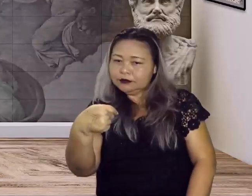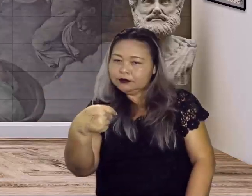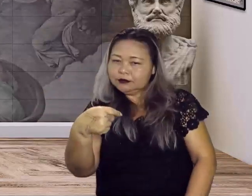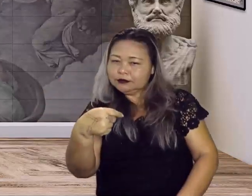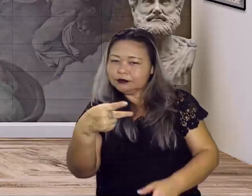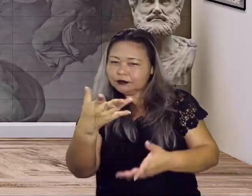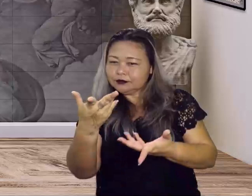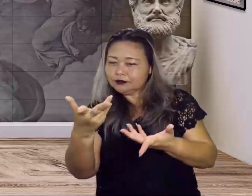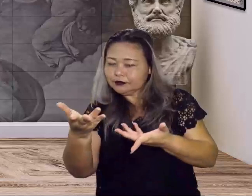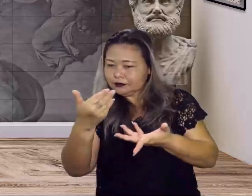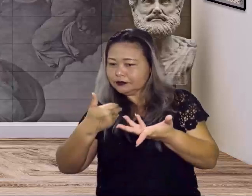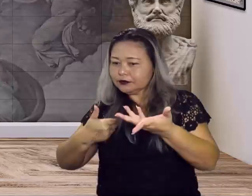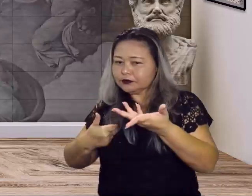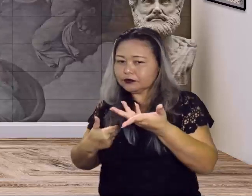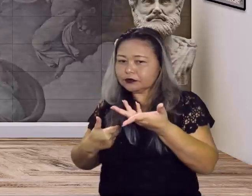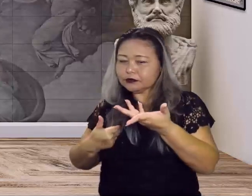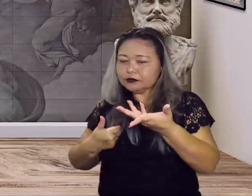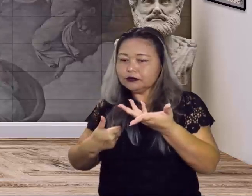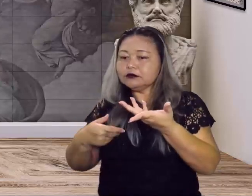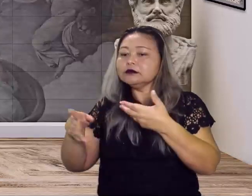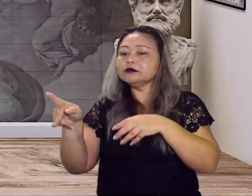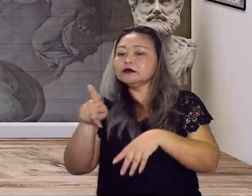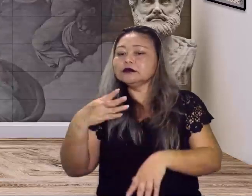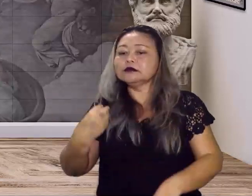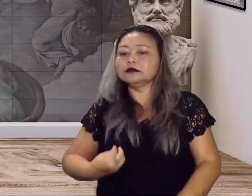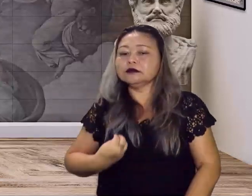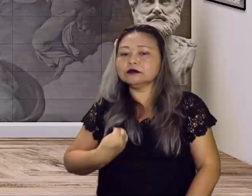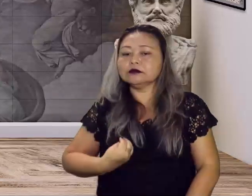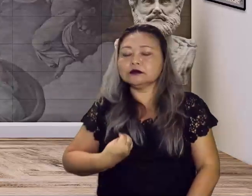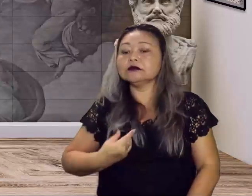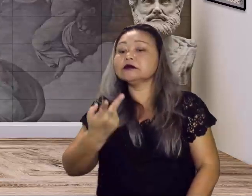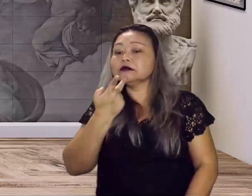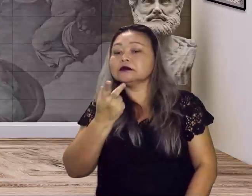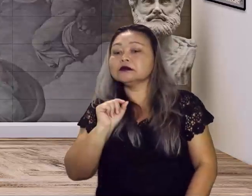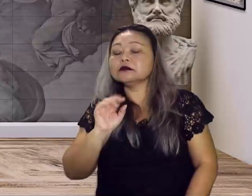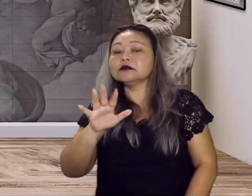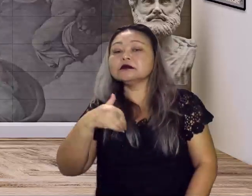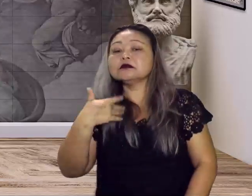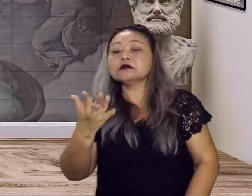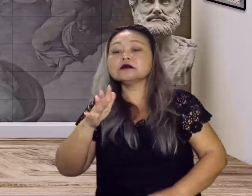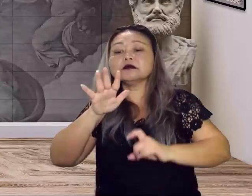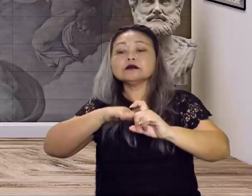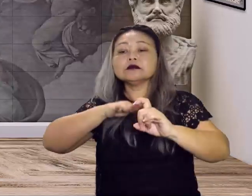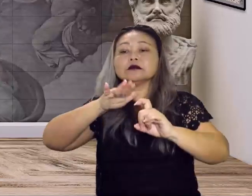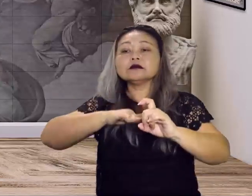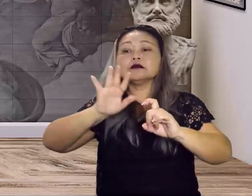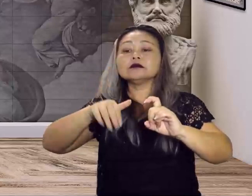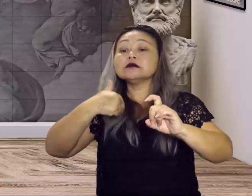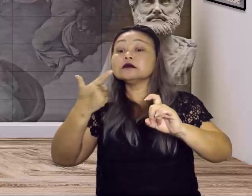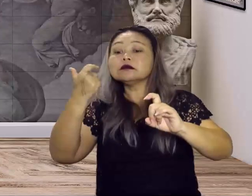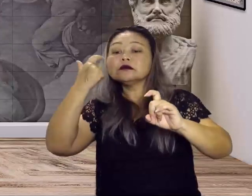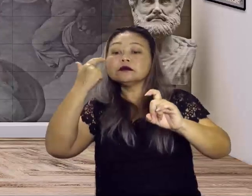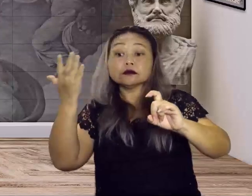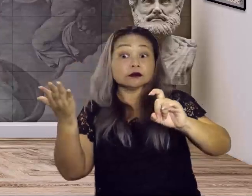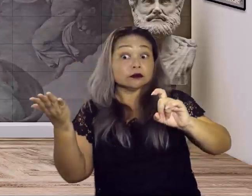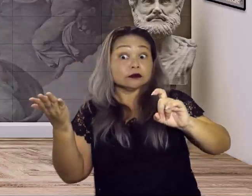uma mensagem aí através dos professores presenciais e diga para nós. Quais os mitos que você está pensando